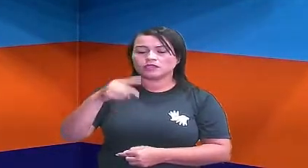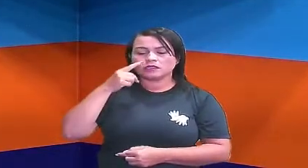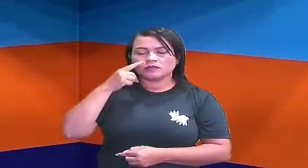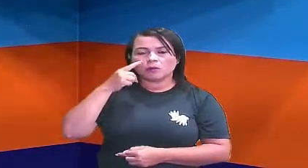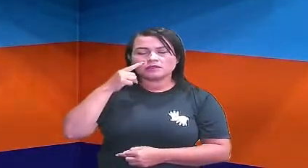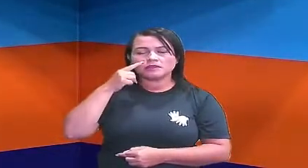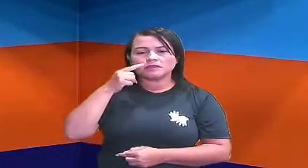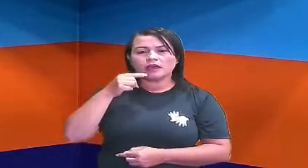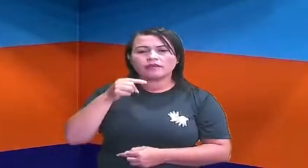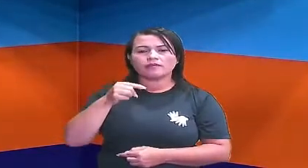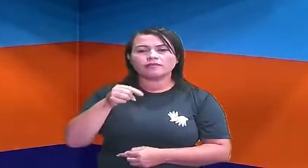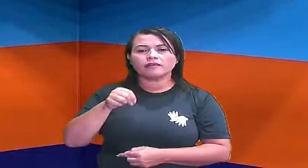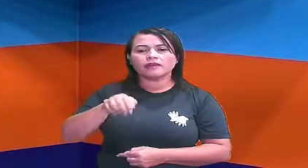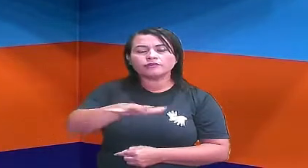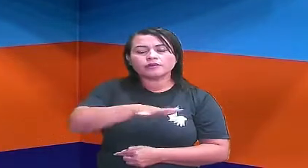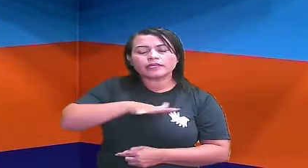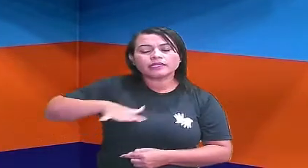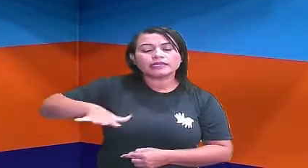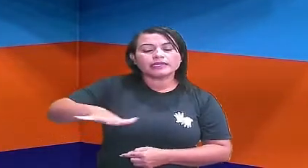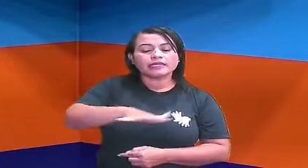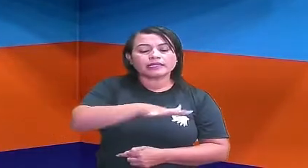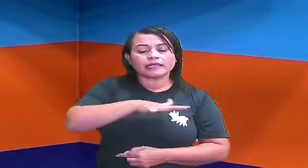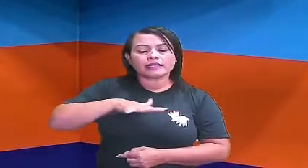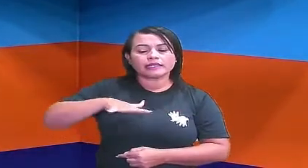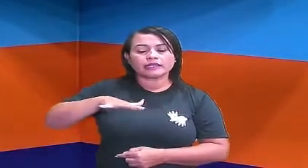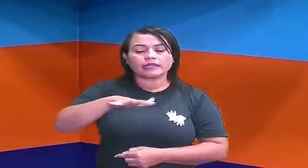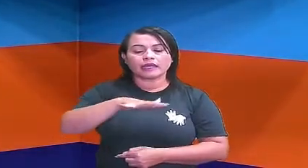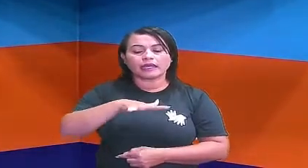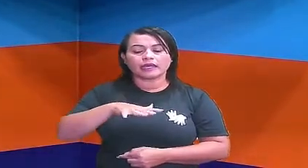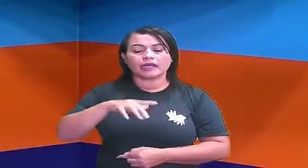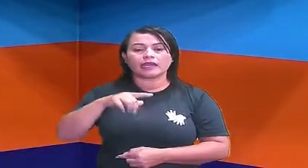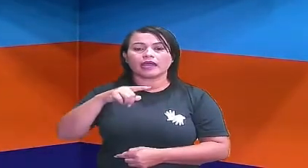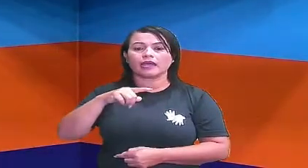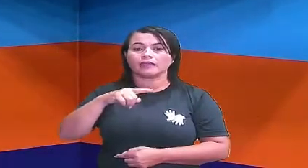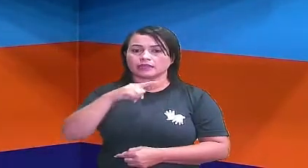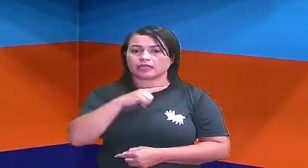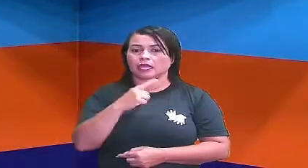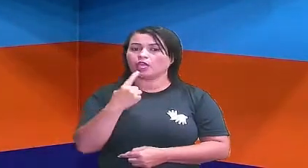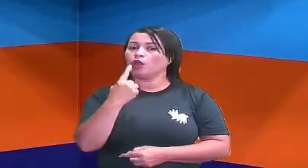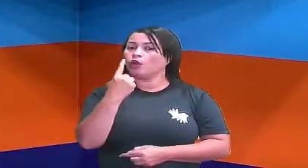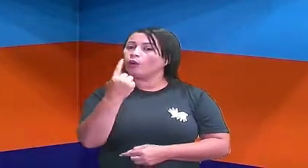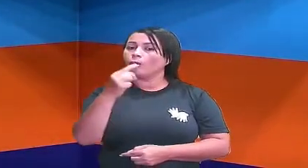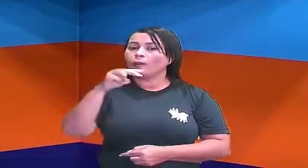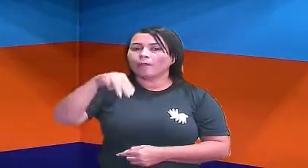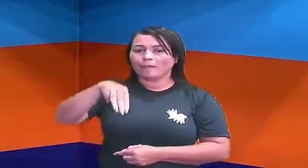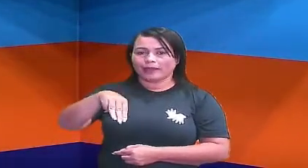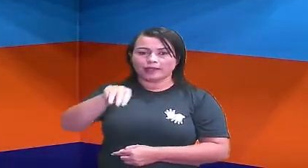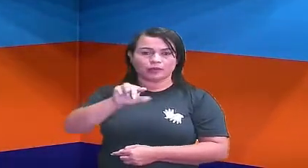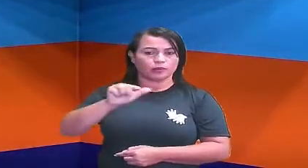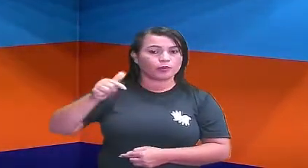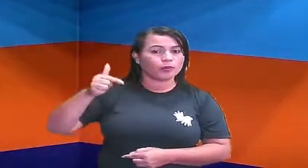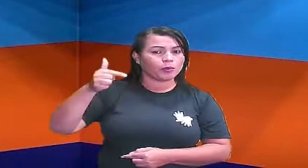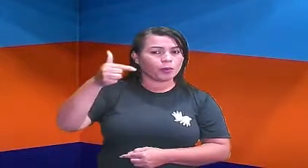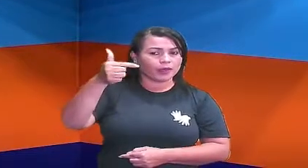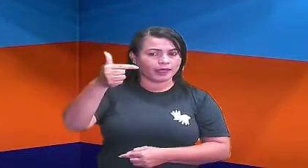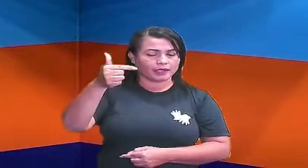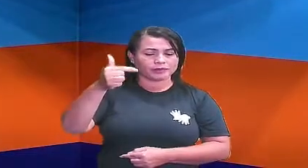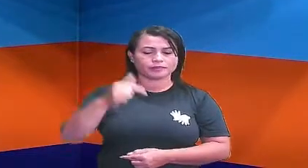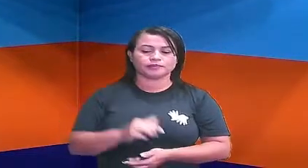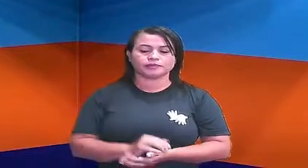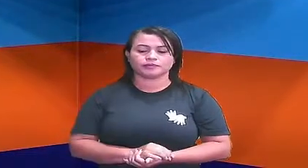superfície, né? A área da superfície é 1 metro quadrado, tá? Então, se liga